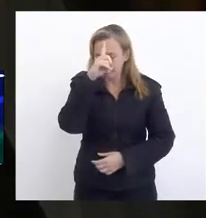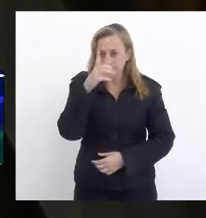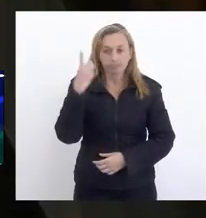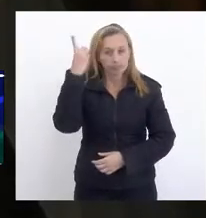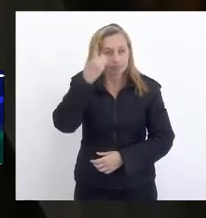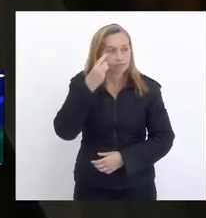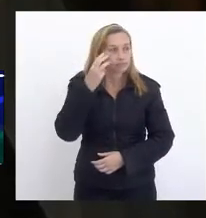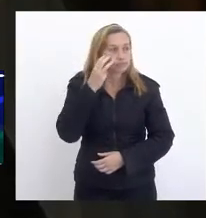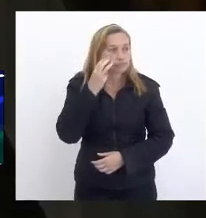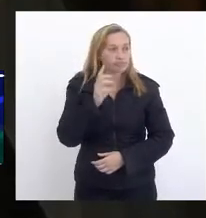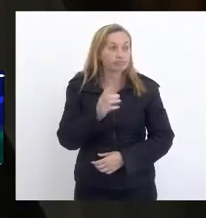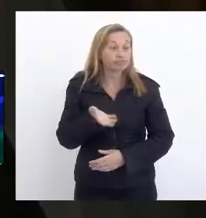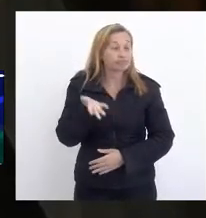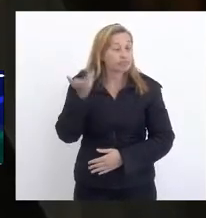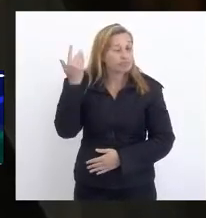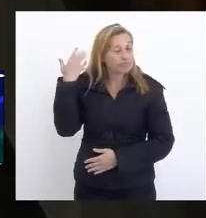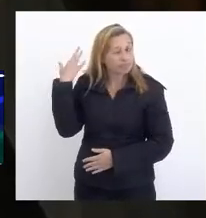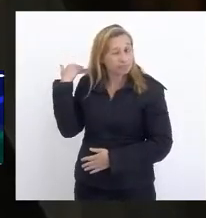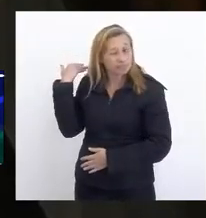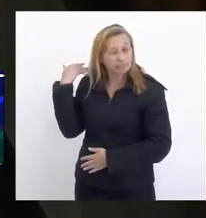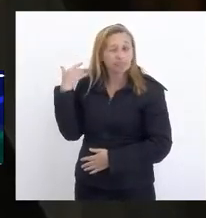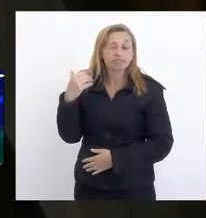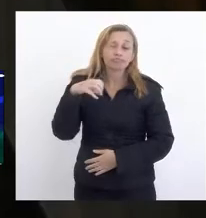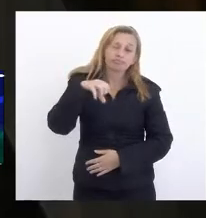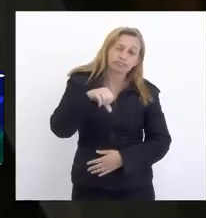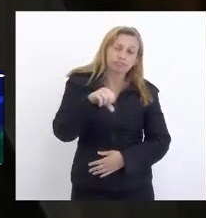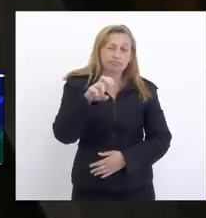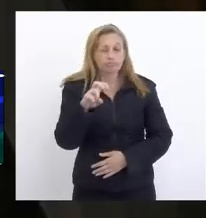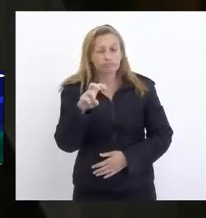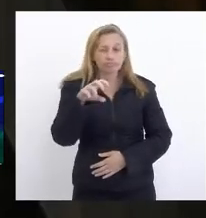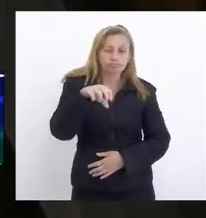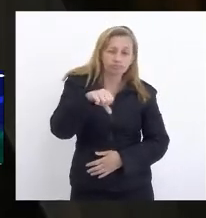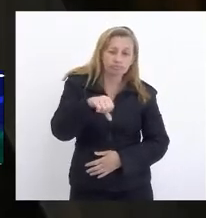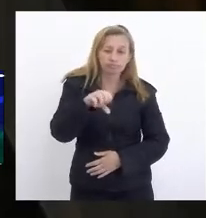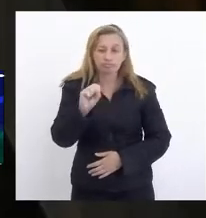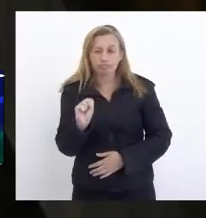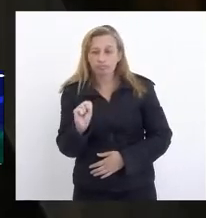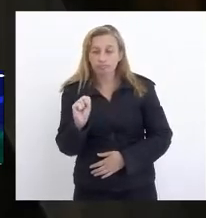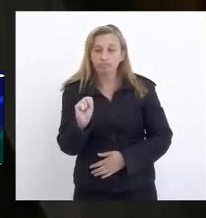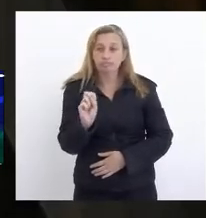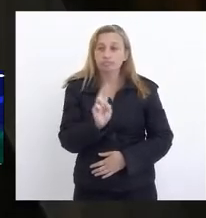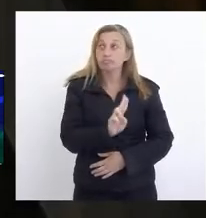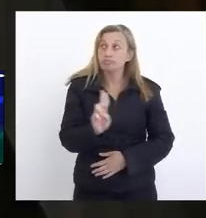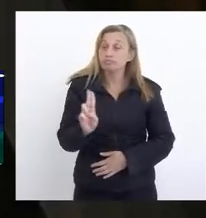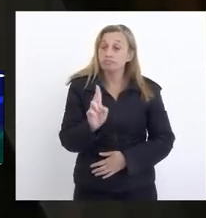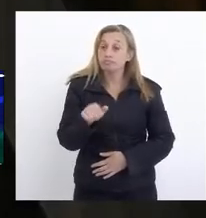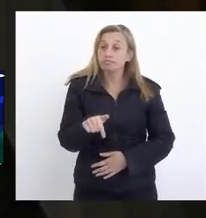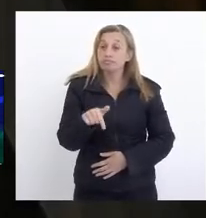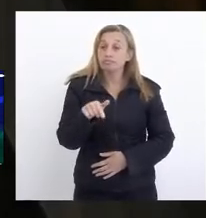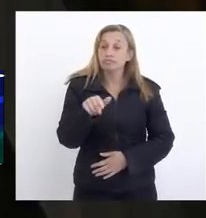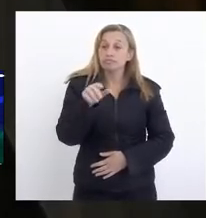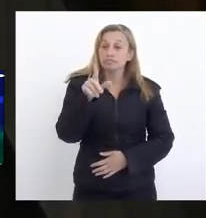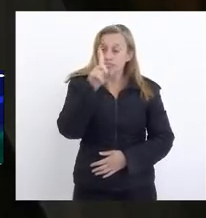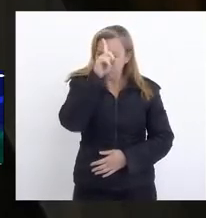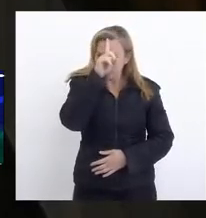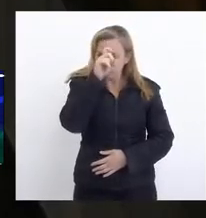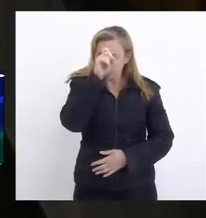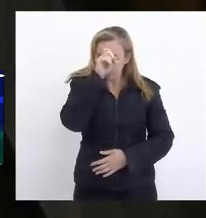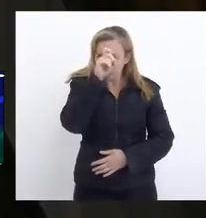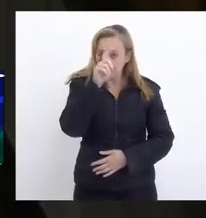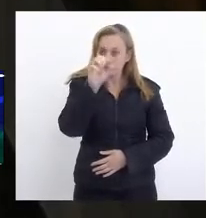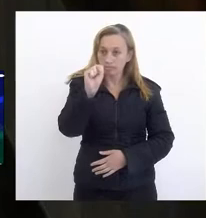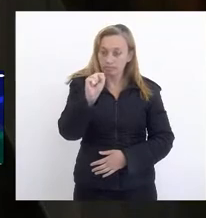Valdec, que à época, período de 95, 98, chamava-se Hospital de